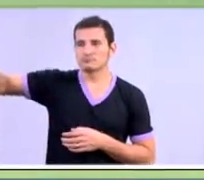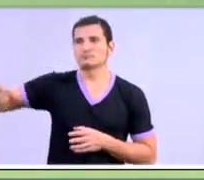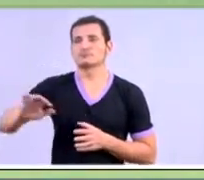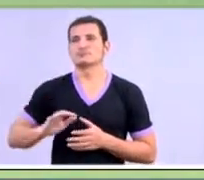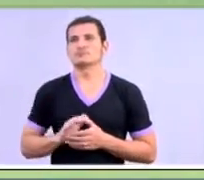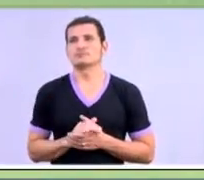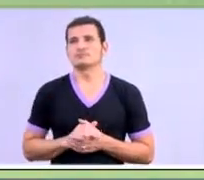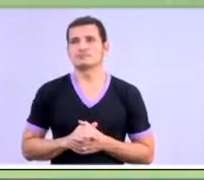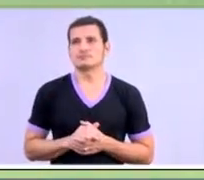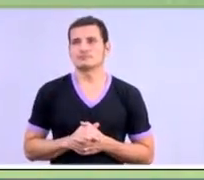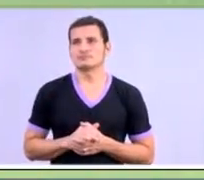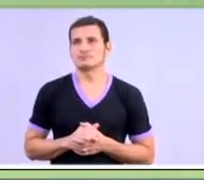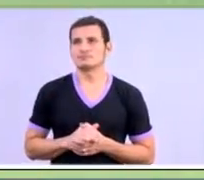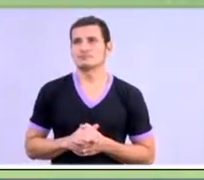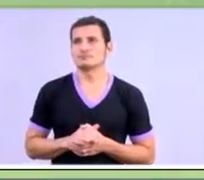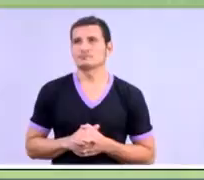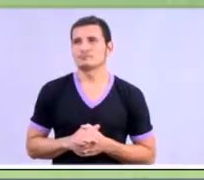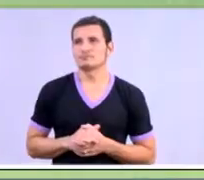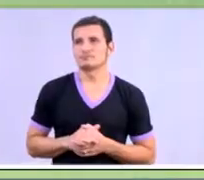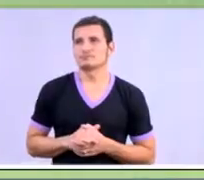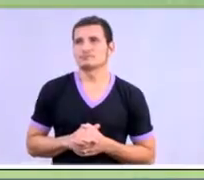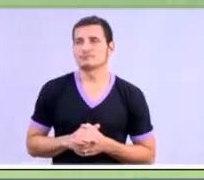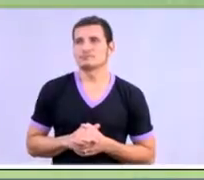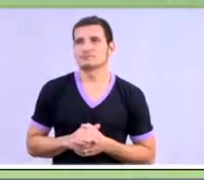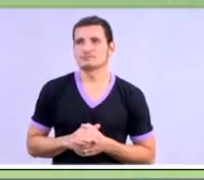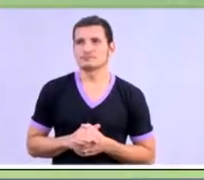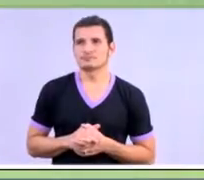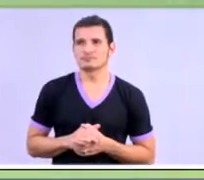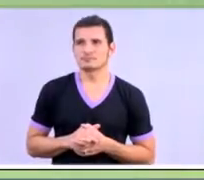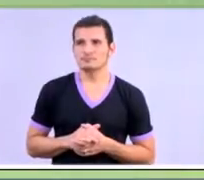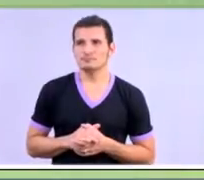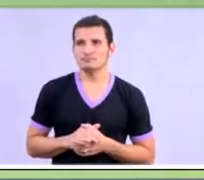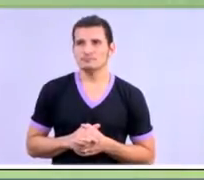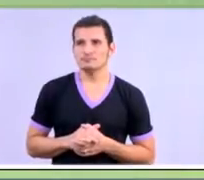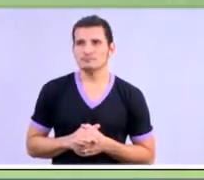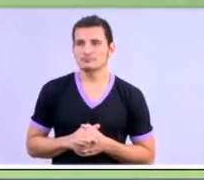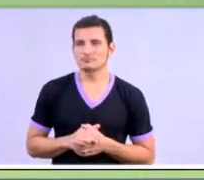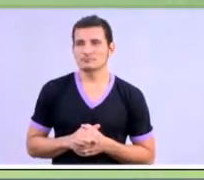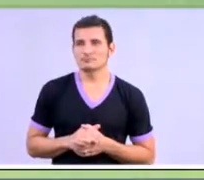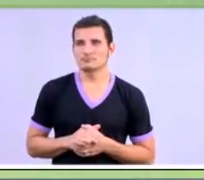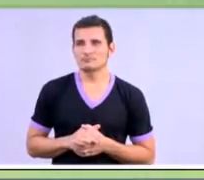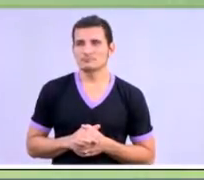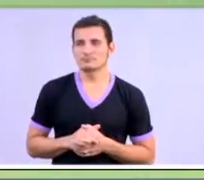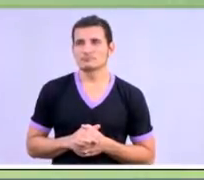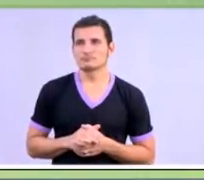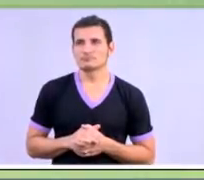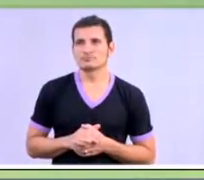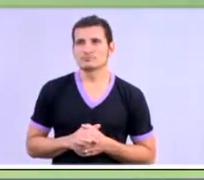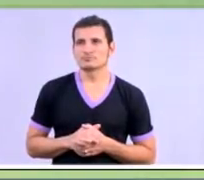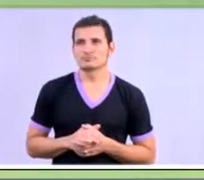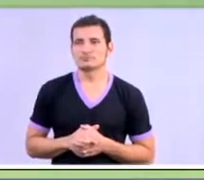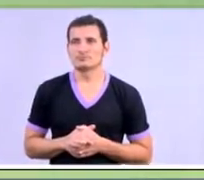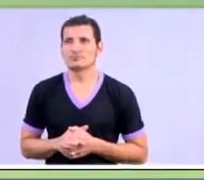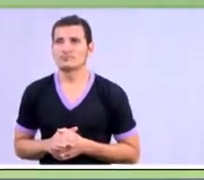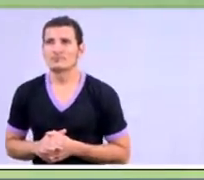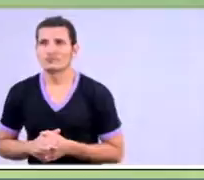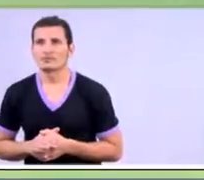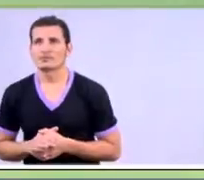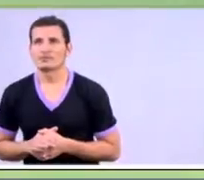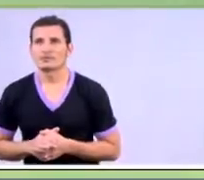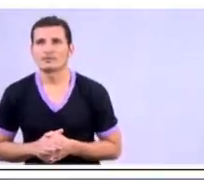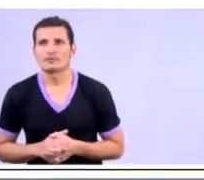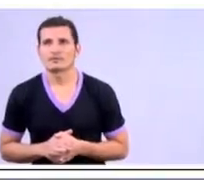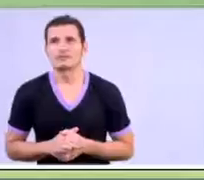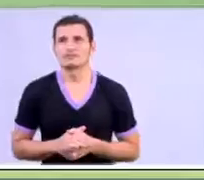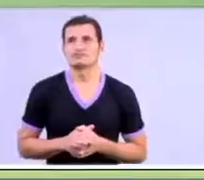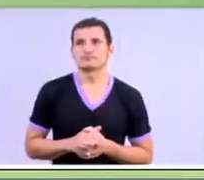repetidor. Então aí ele acaba atuando na camada 1 porque não tem essa inteligência, não trabalha com endereçamento.